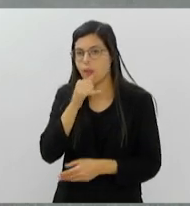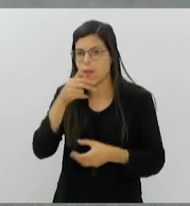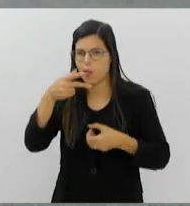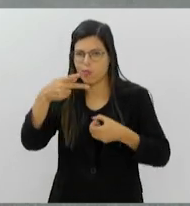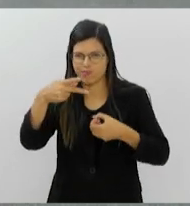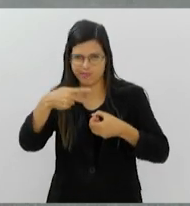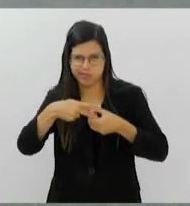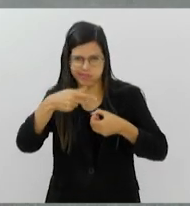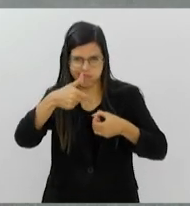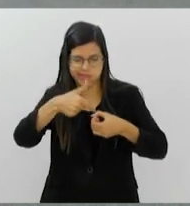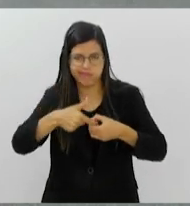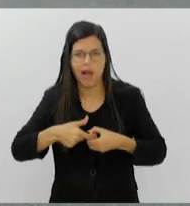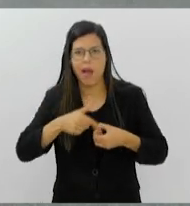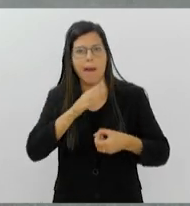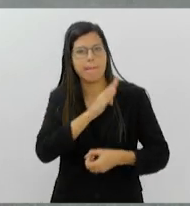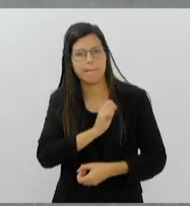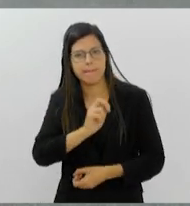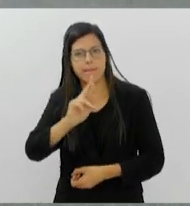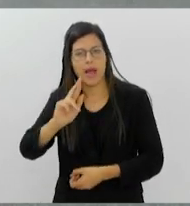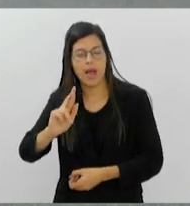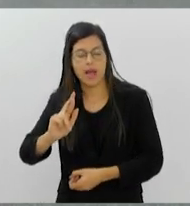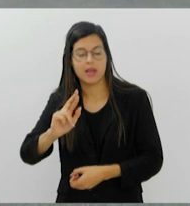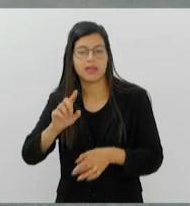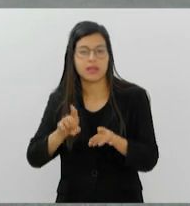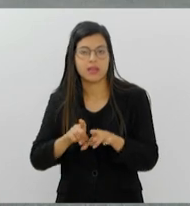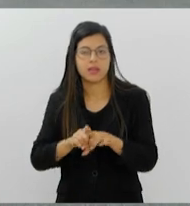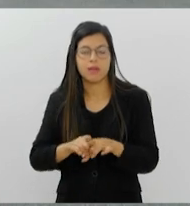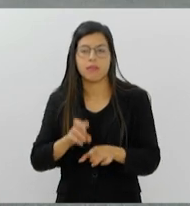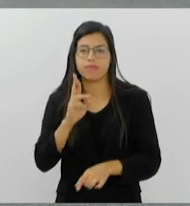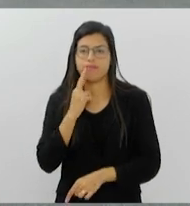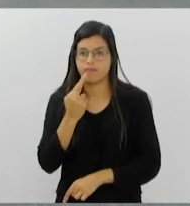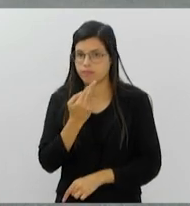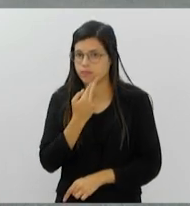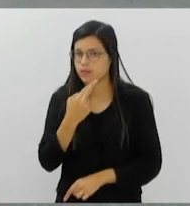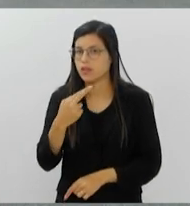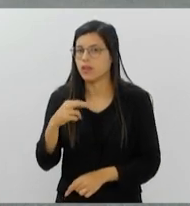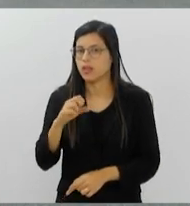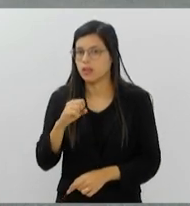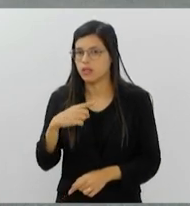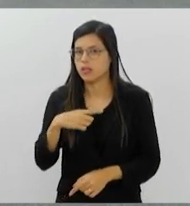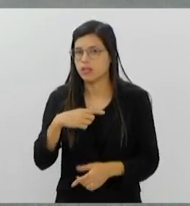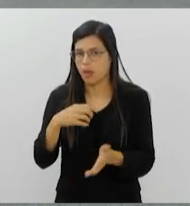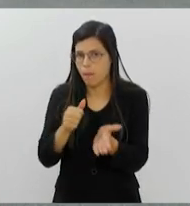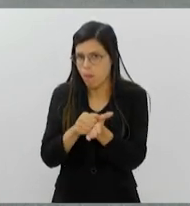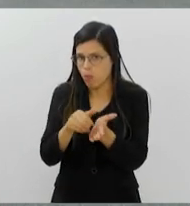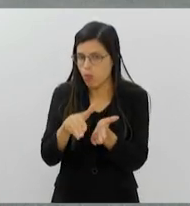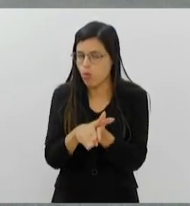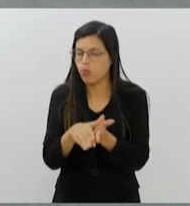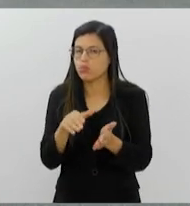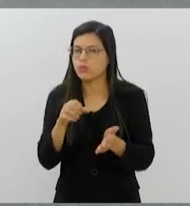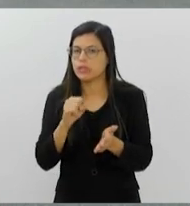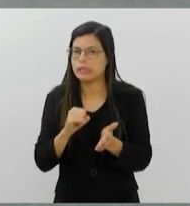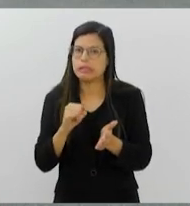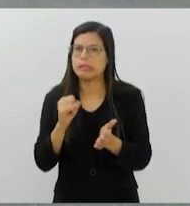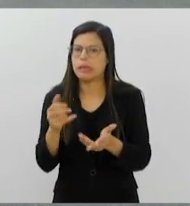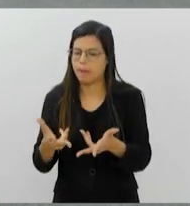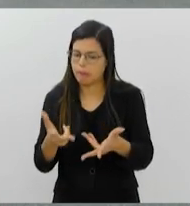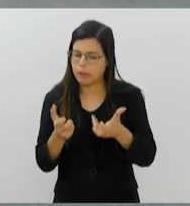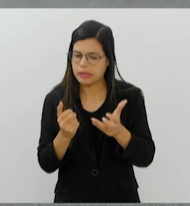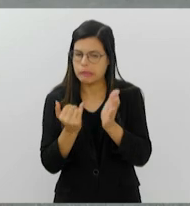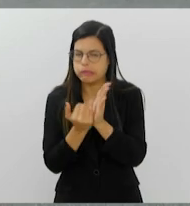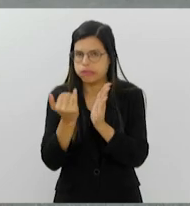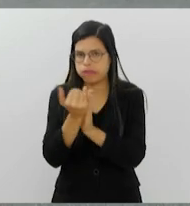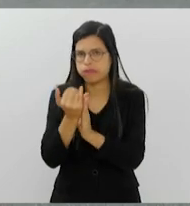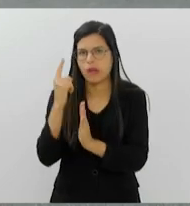noturnas, bares e restaurantes. Esse projeto prevê também uma multa em caso de constatação desse volume excessivo, que pode até chegar